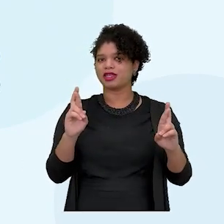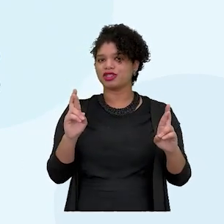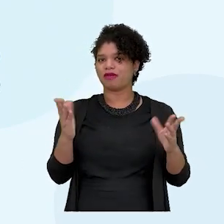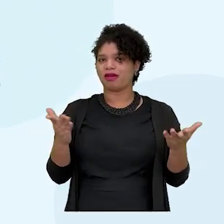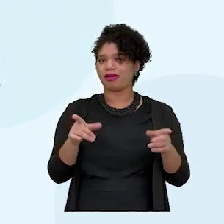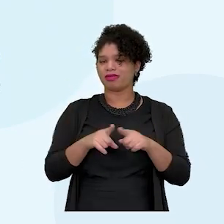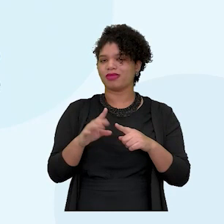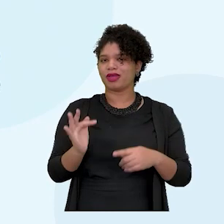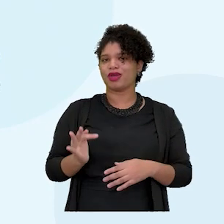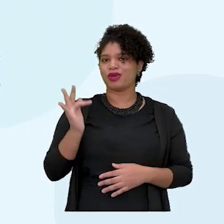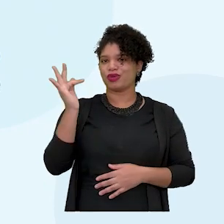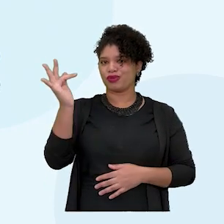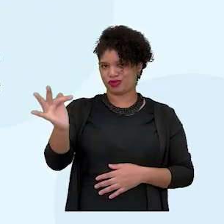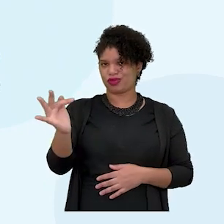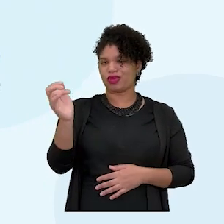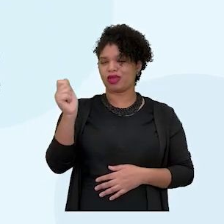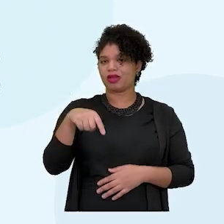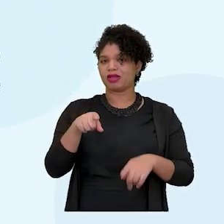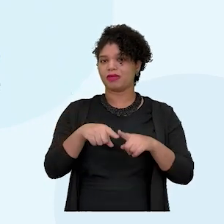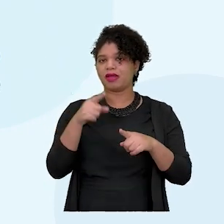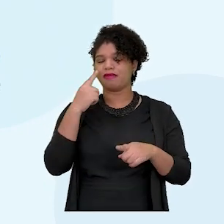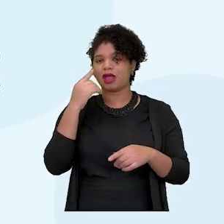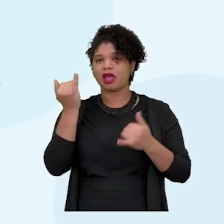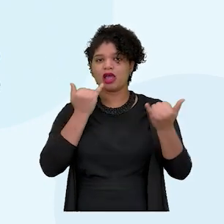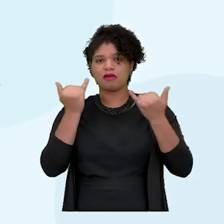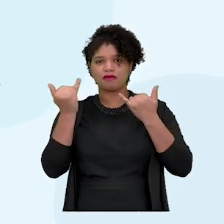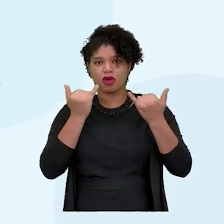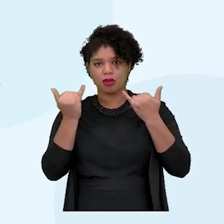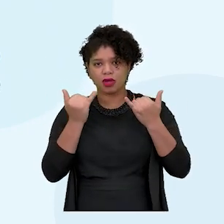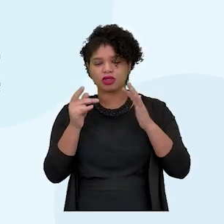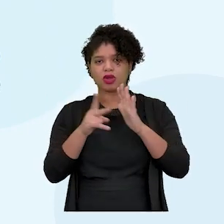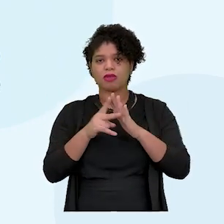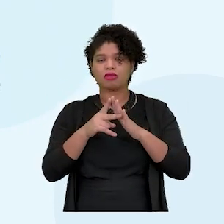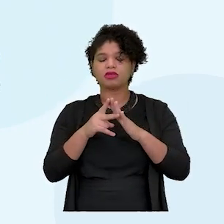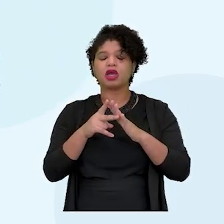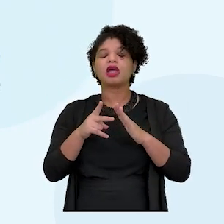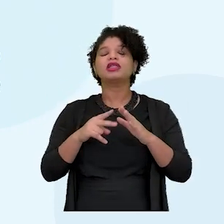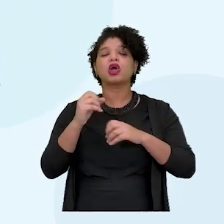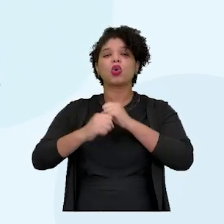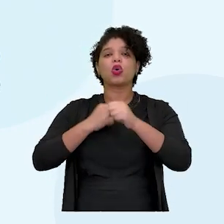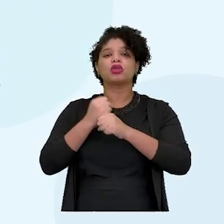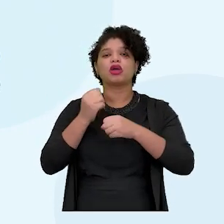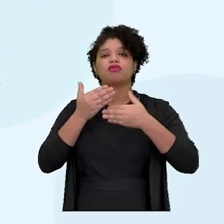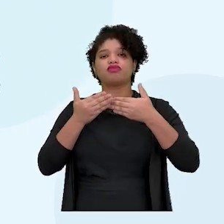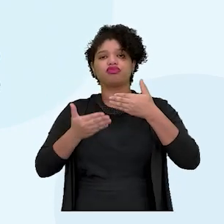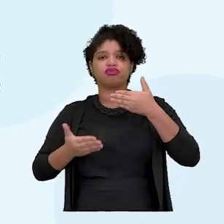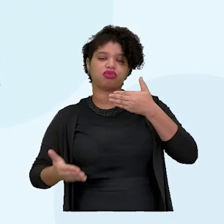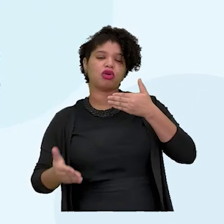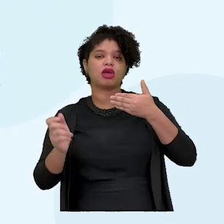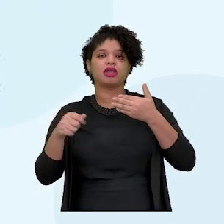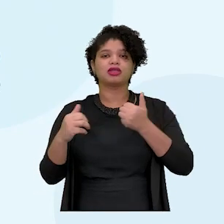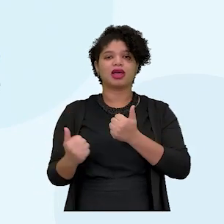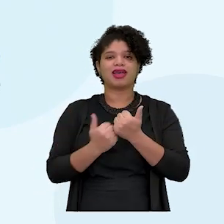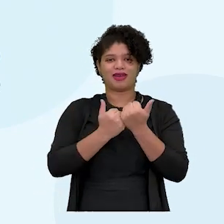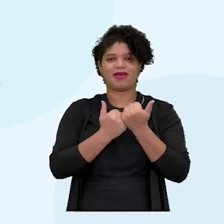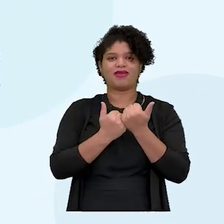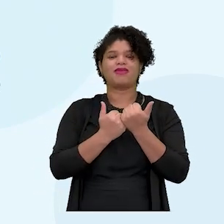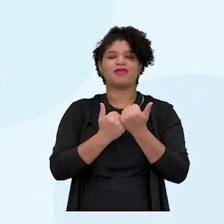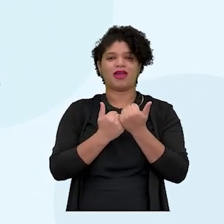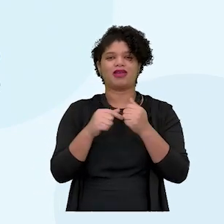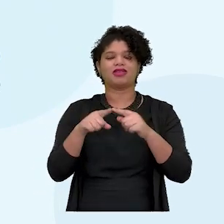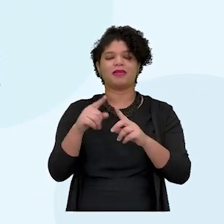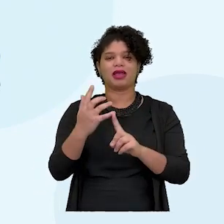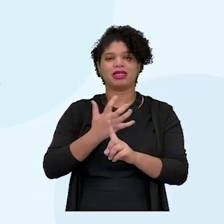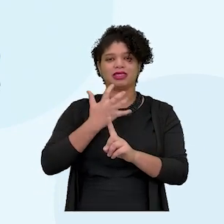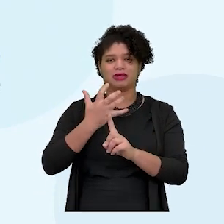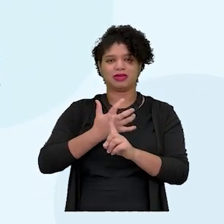futuro. E também registre informações e relatos importantes ao longo do ano, porque eles vão poder servir como apoio e inspiração